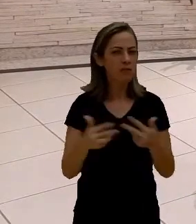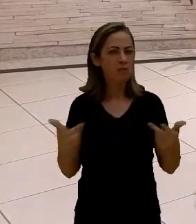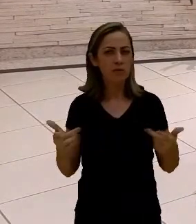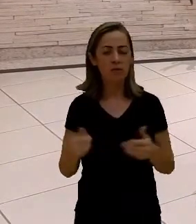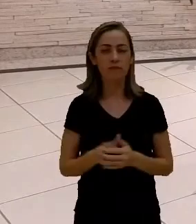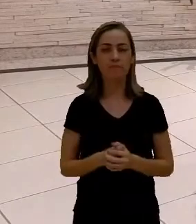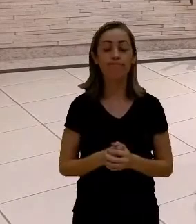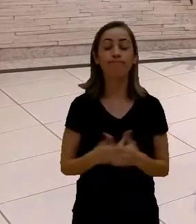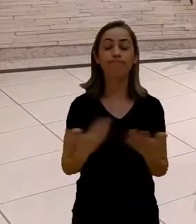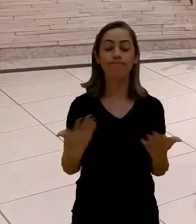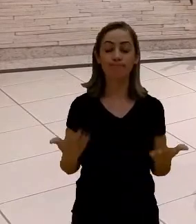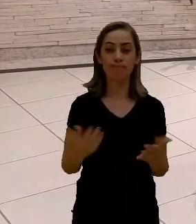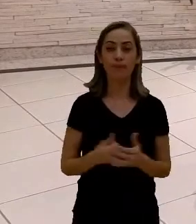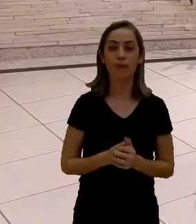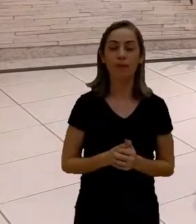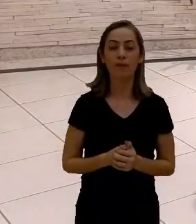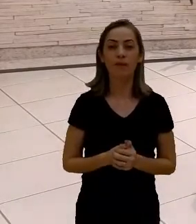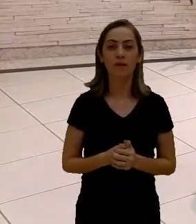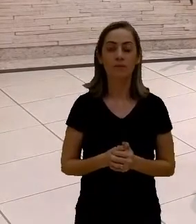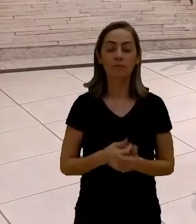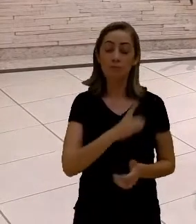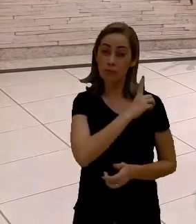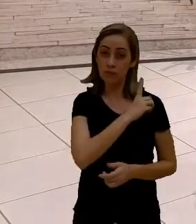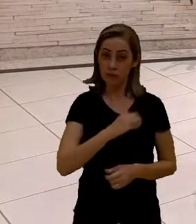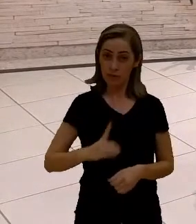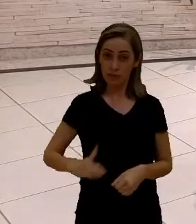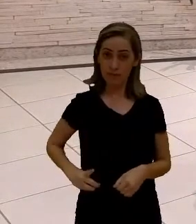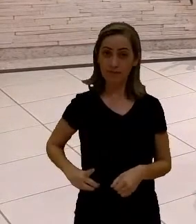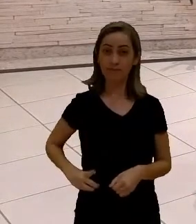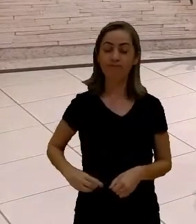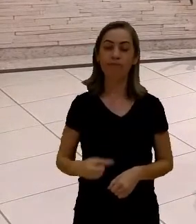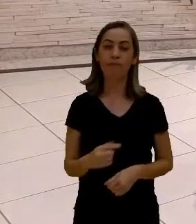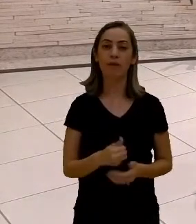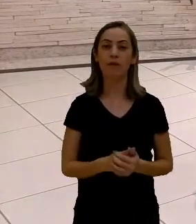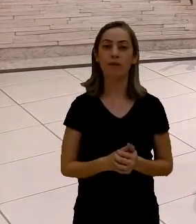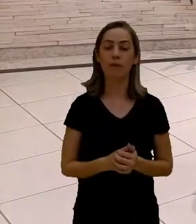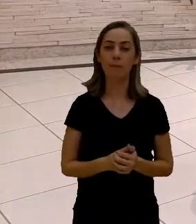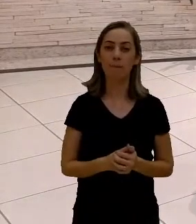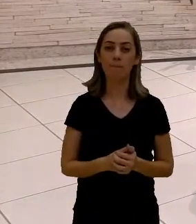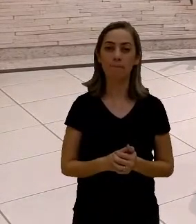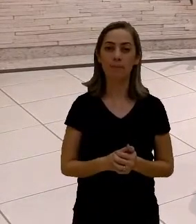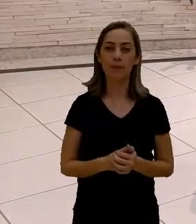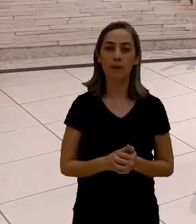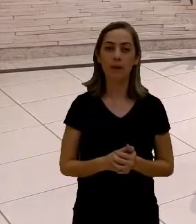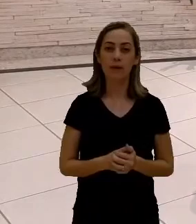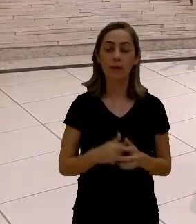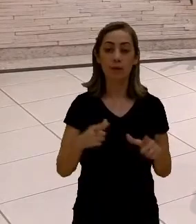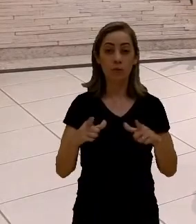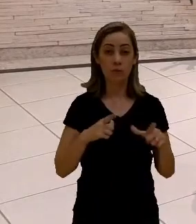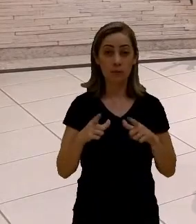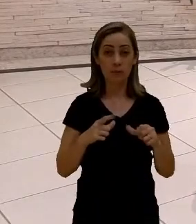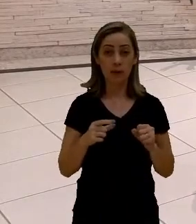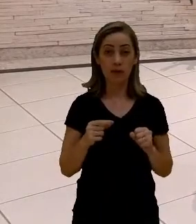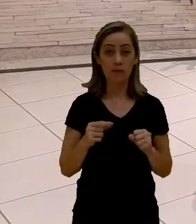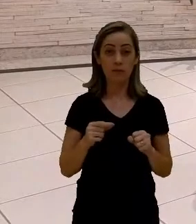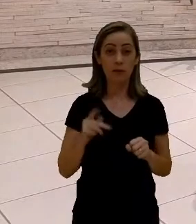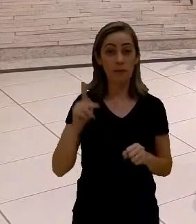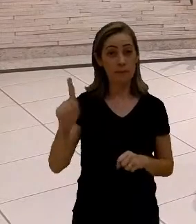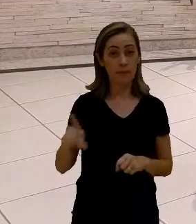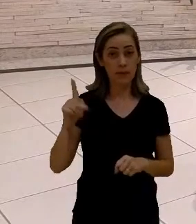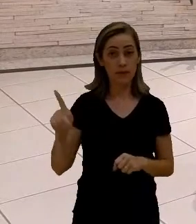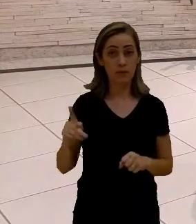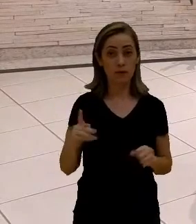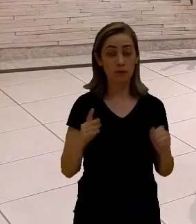muito bem ah como diácono eu atuo pastoralmente na catedral então